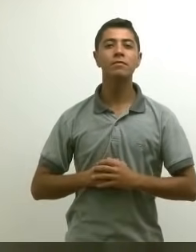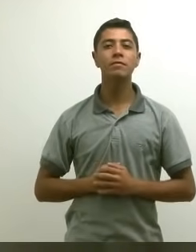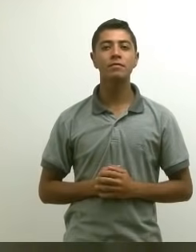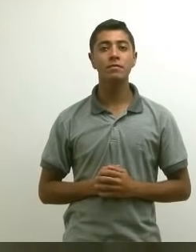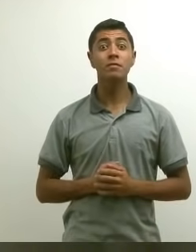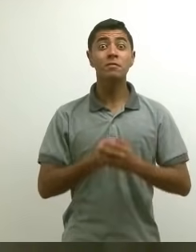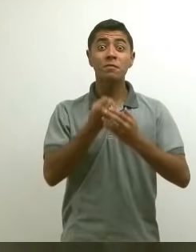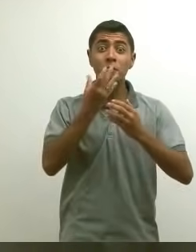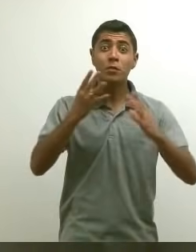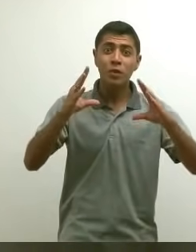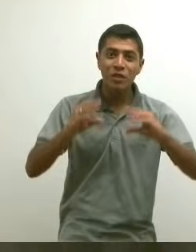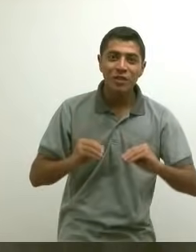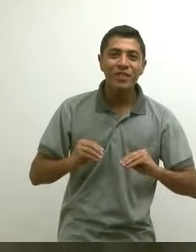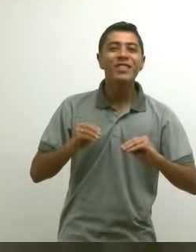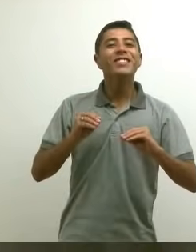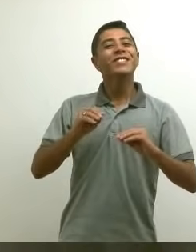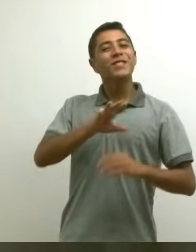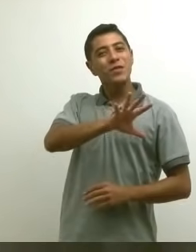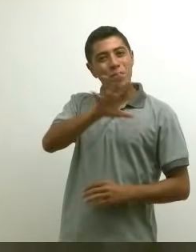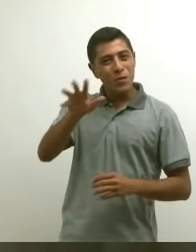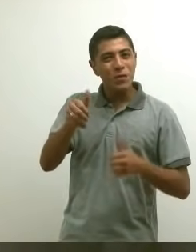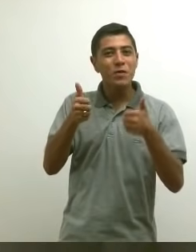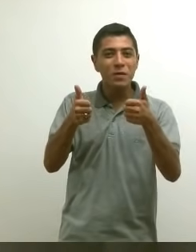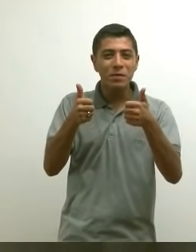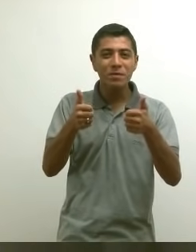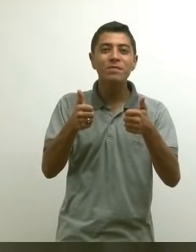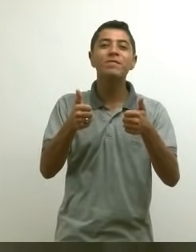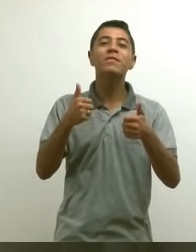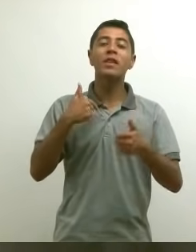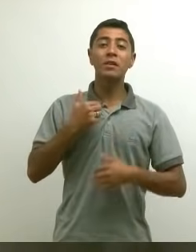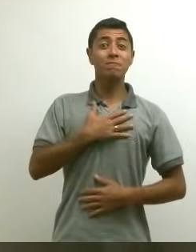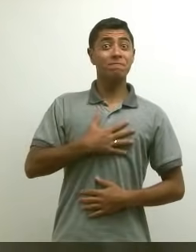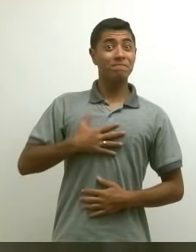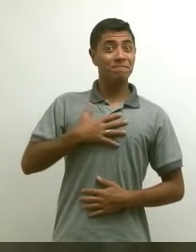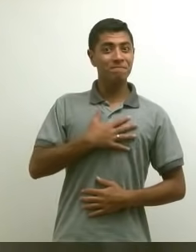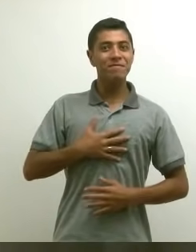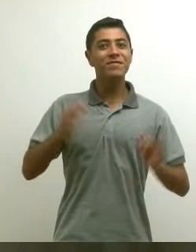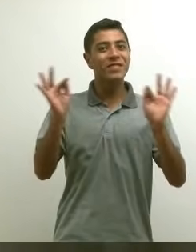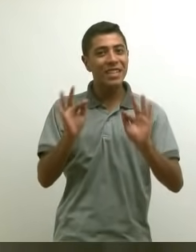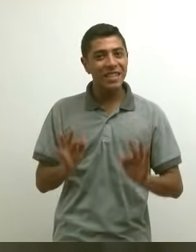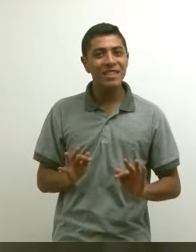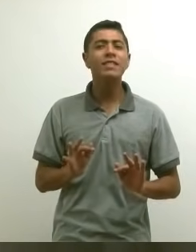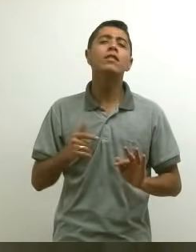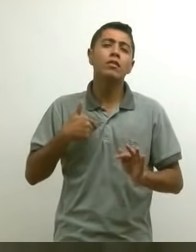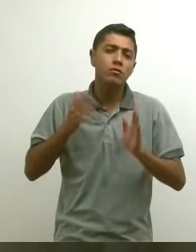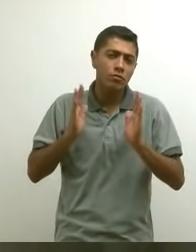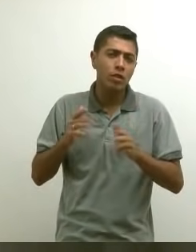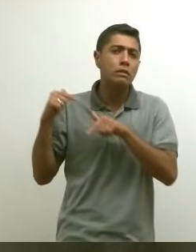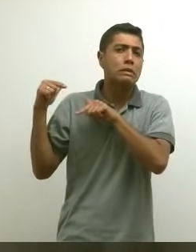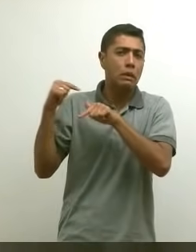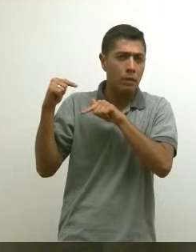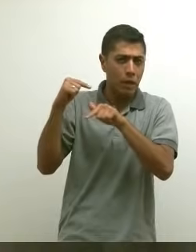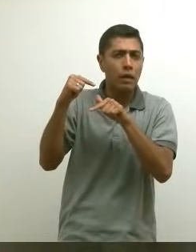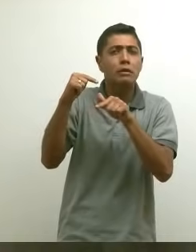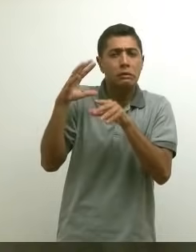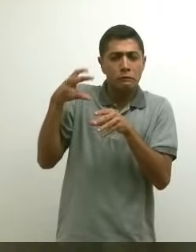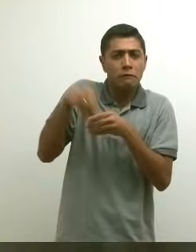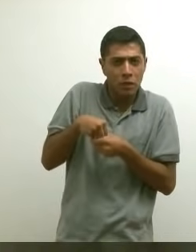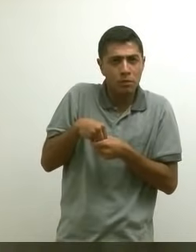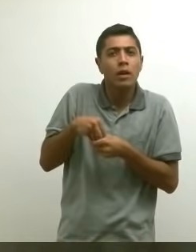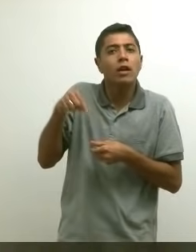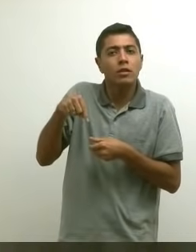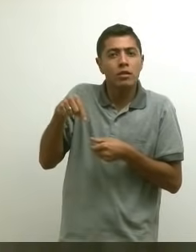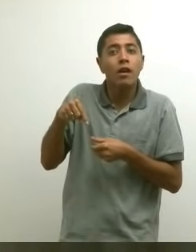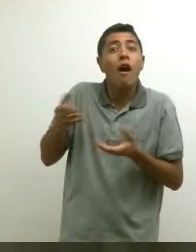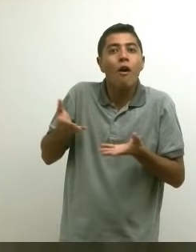de poder compartilhar o movimento que eu tenho feito parte que é bem